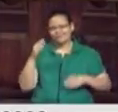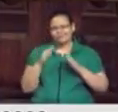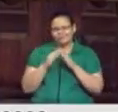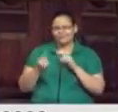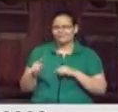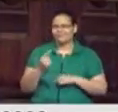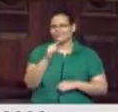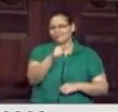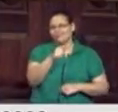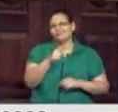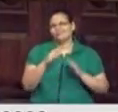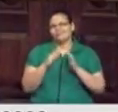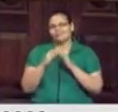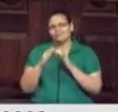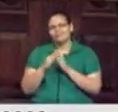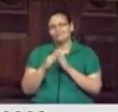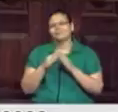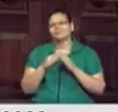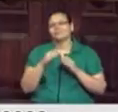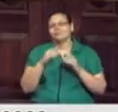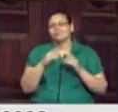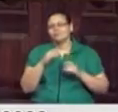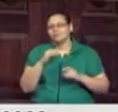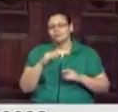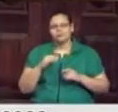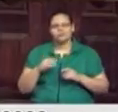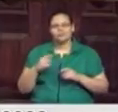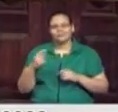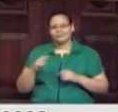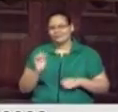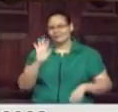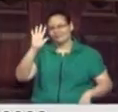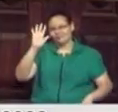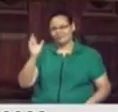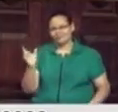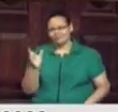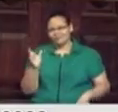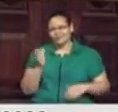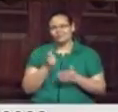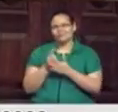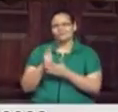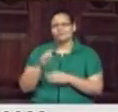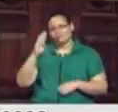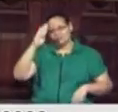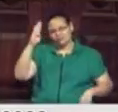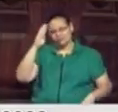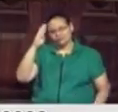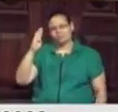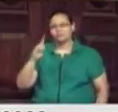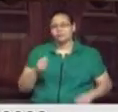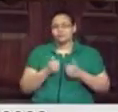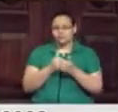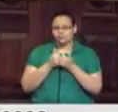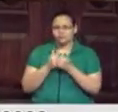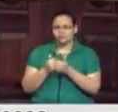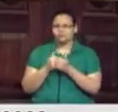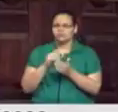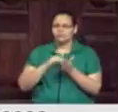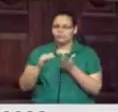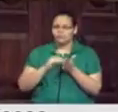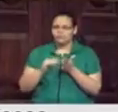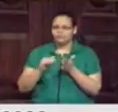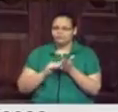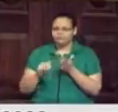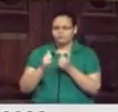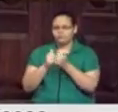longe, aqueles que que usam tarifas mais altas de transporte público, principalmente as tarifas de ônibus. O secretário de